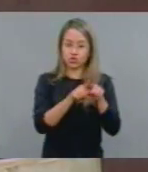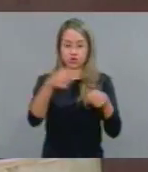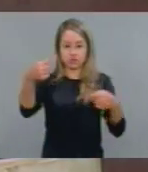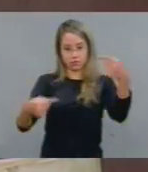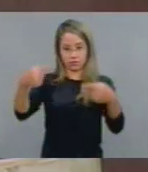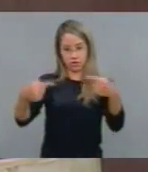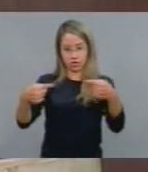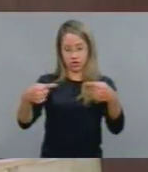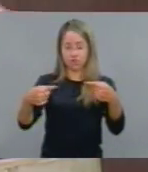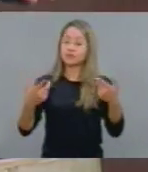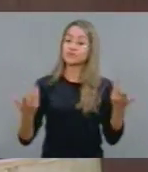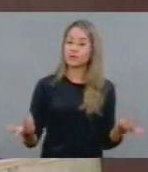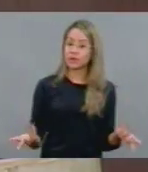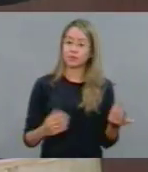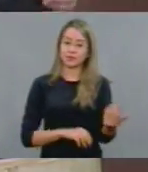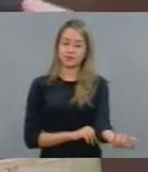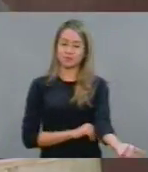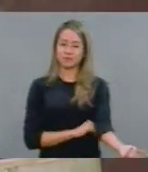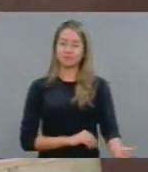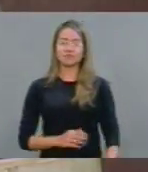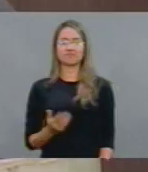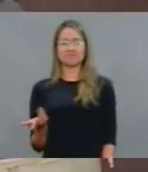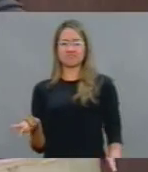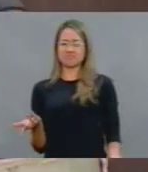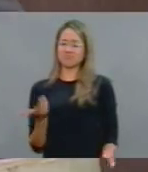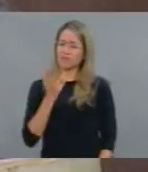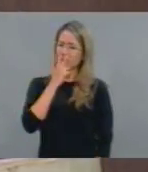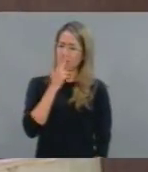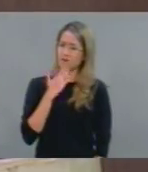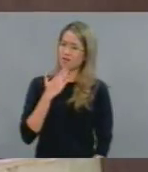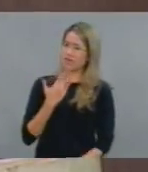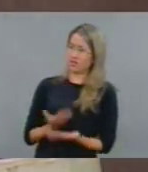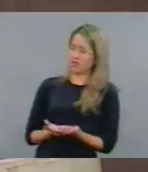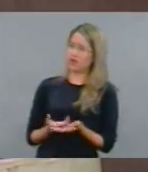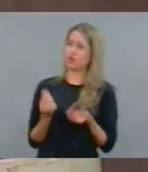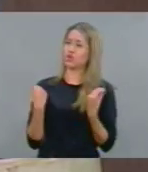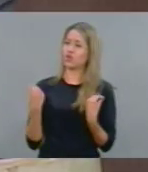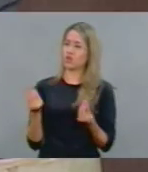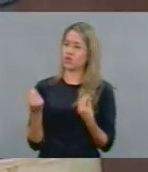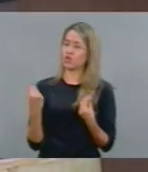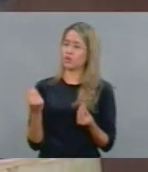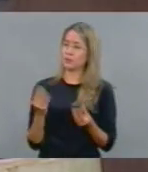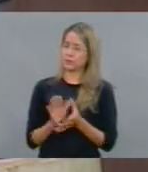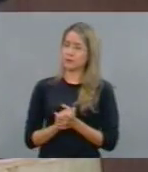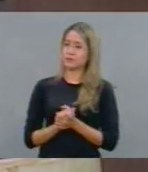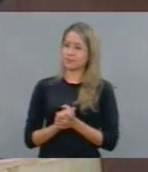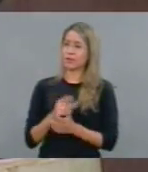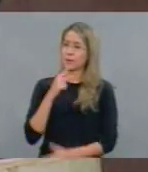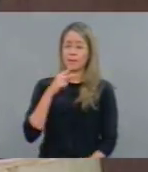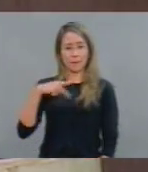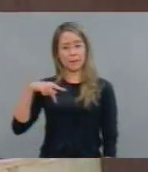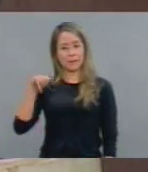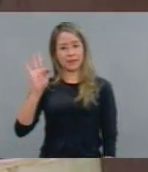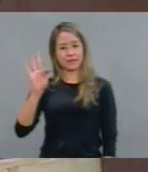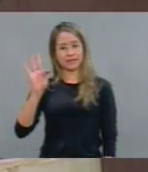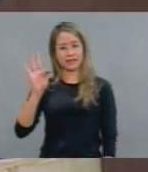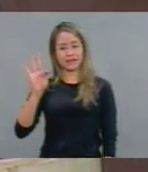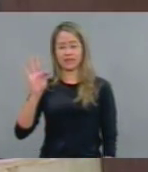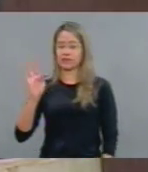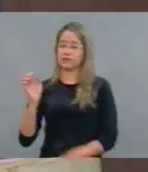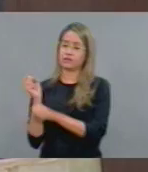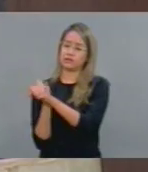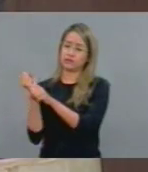esse rito. Há de se espantar porque, de fato, o petismo, ao longo